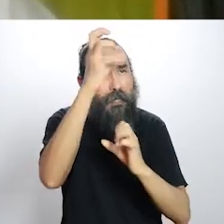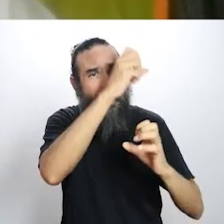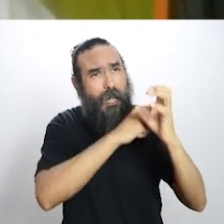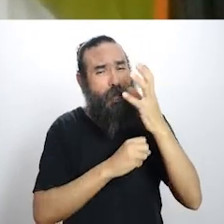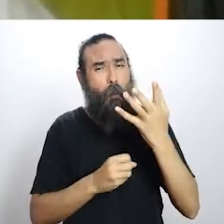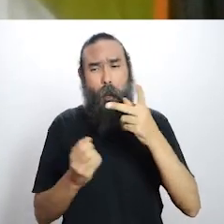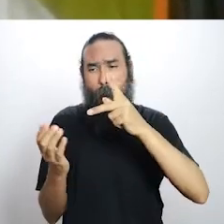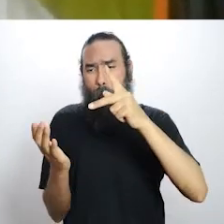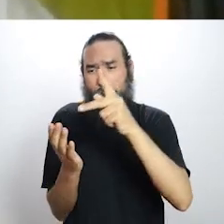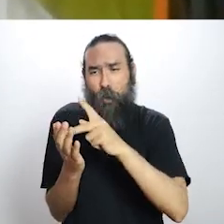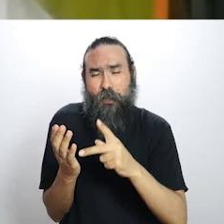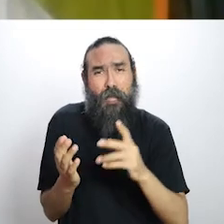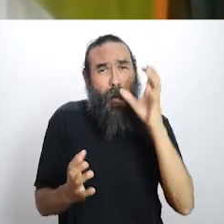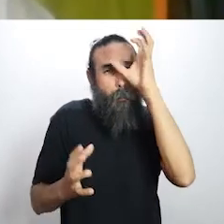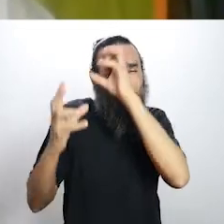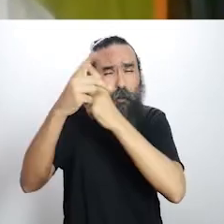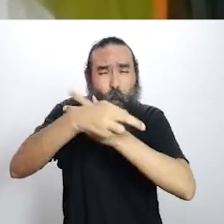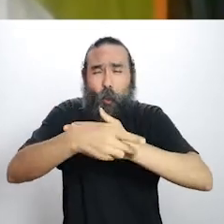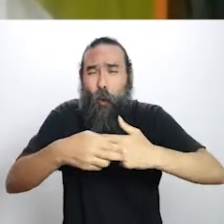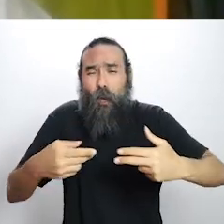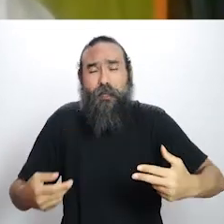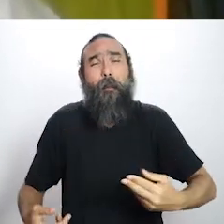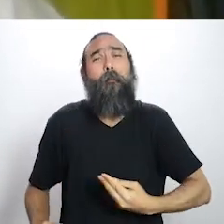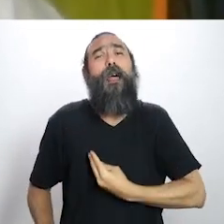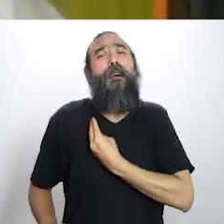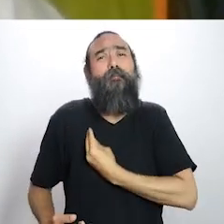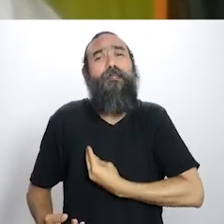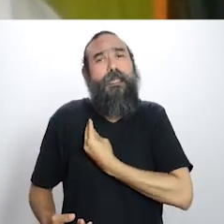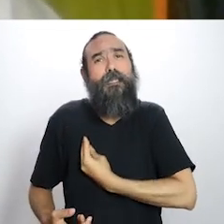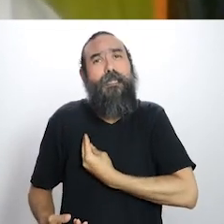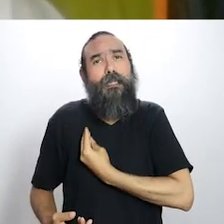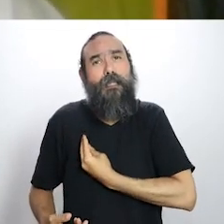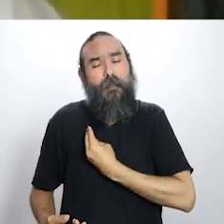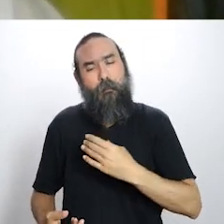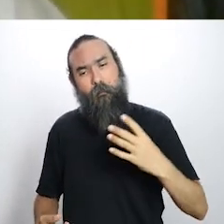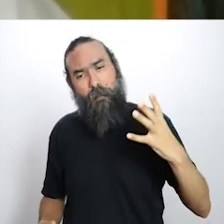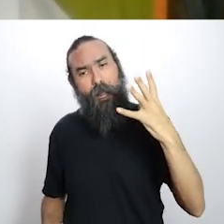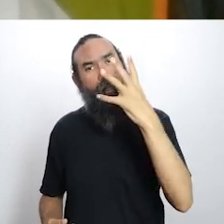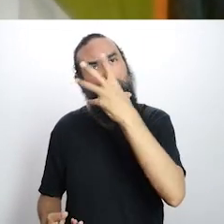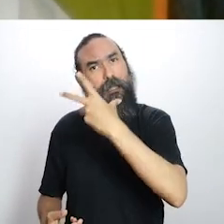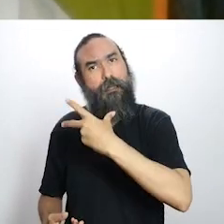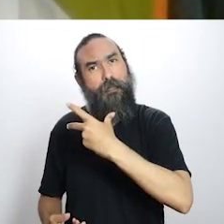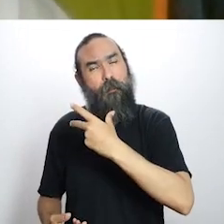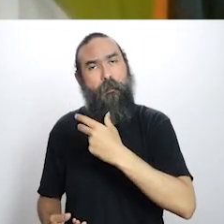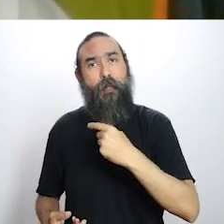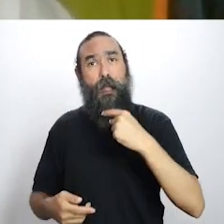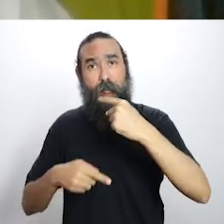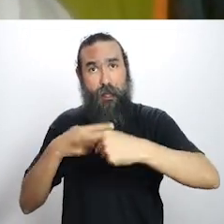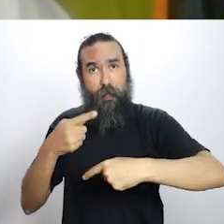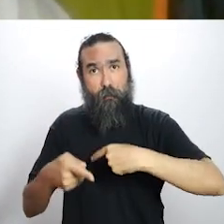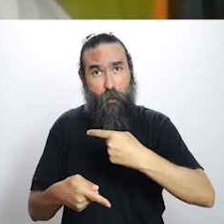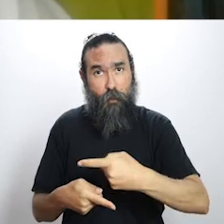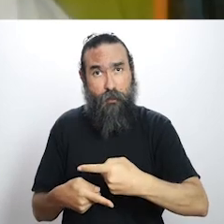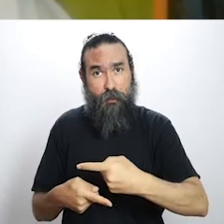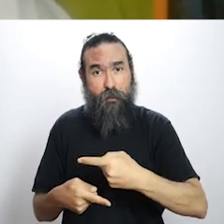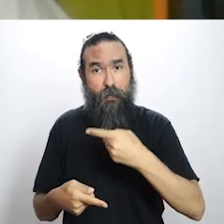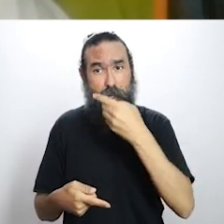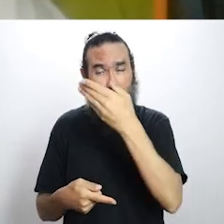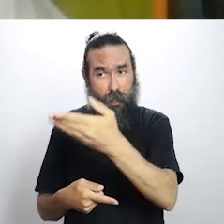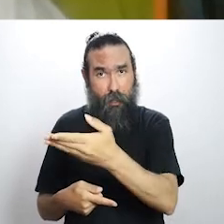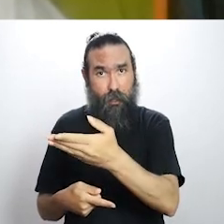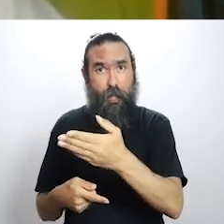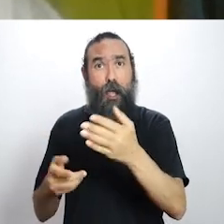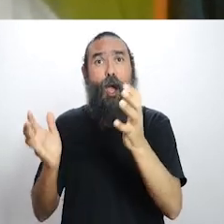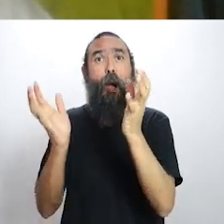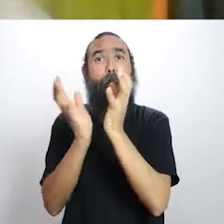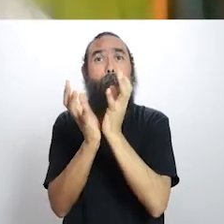poesia, para a vida prática, para a vida de beleza. E depois, com os